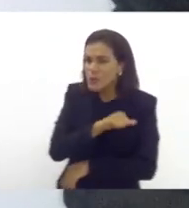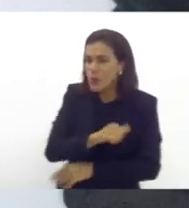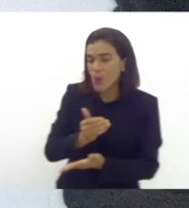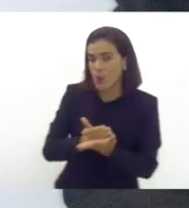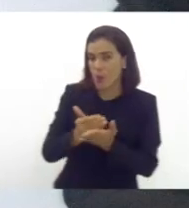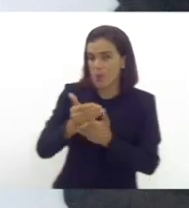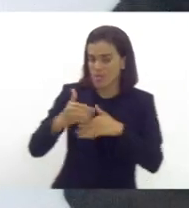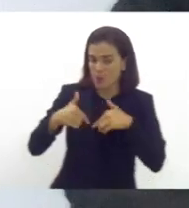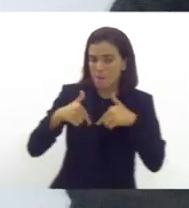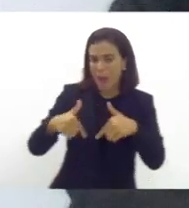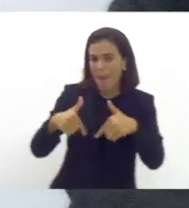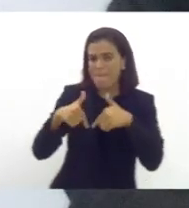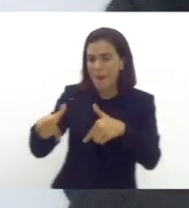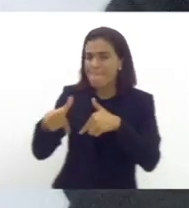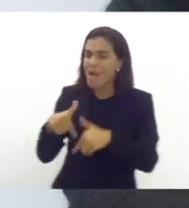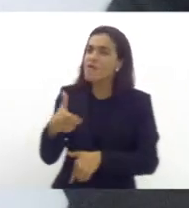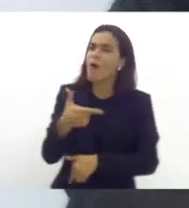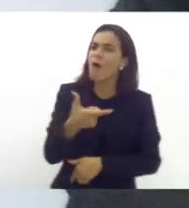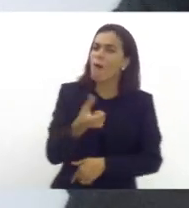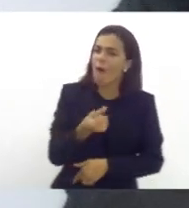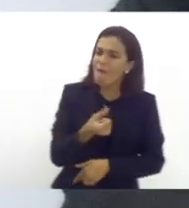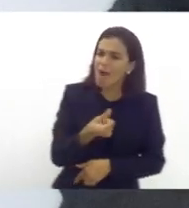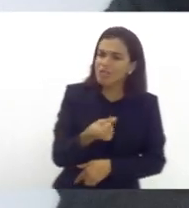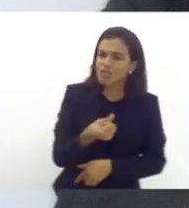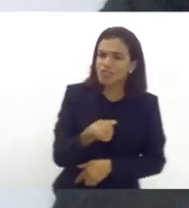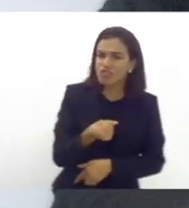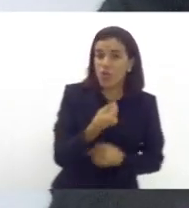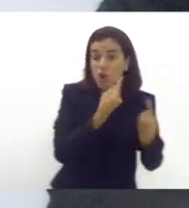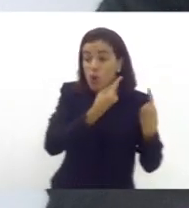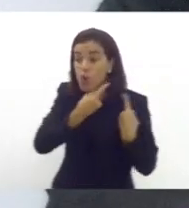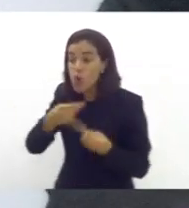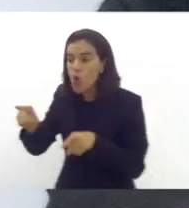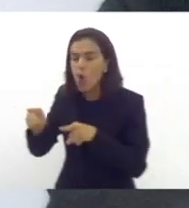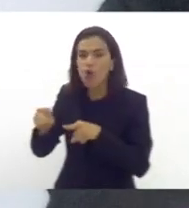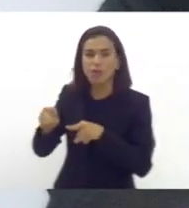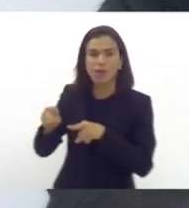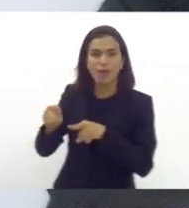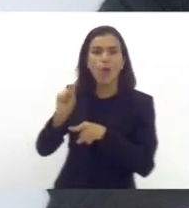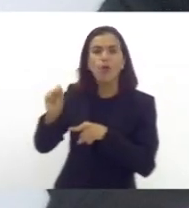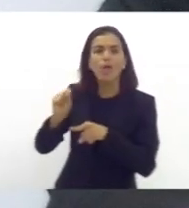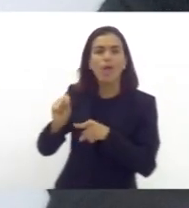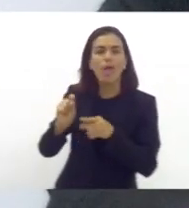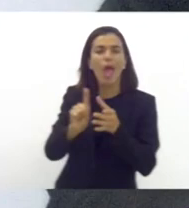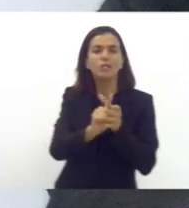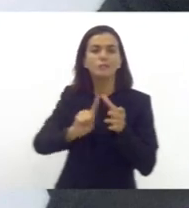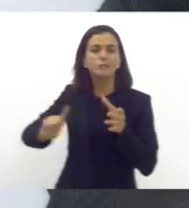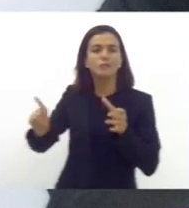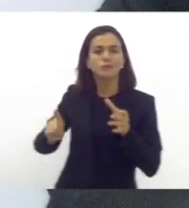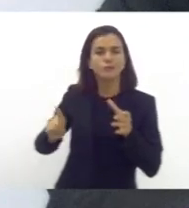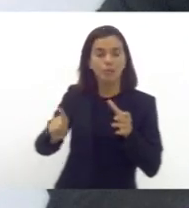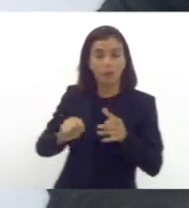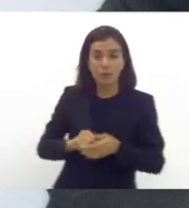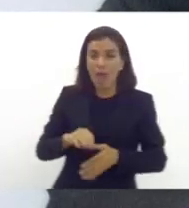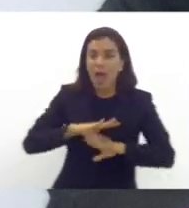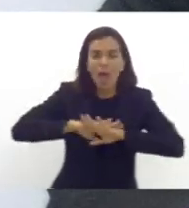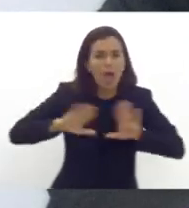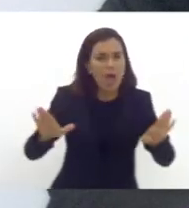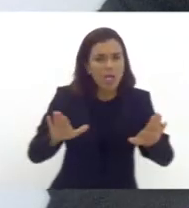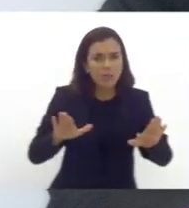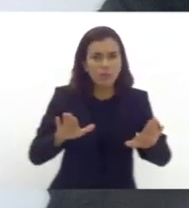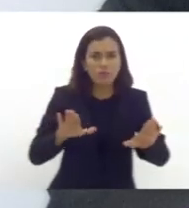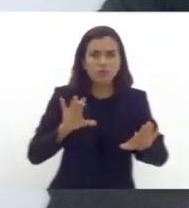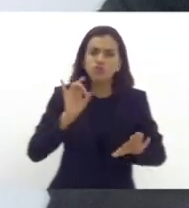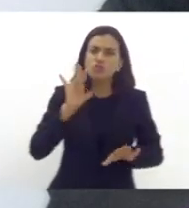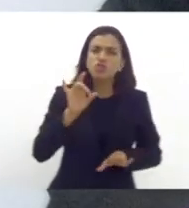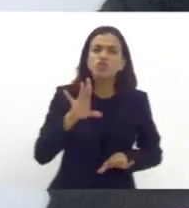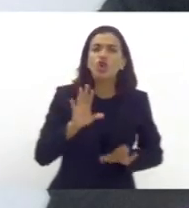começou fazendo foi uma covardia e contra aquilo que a gente mais luta que contra a exclusão acabou e outra só manda